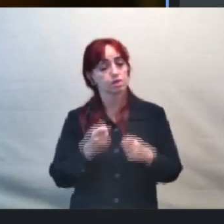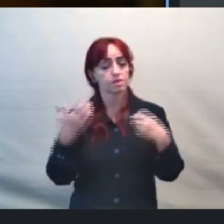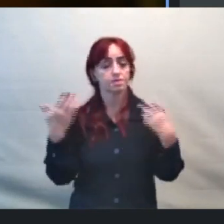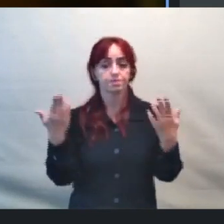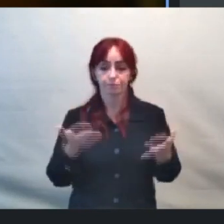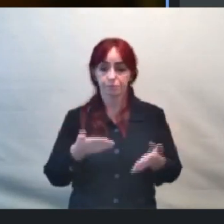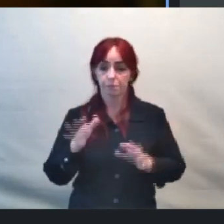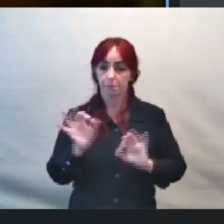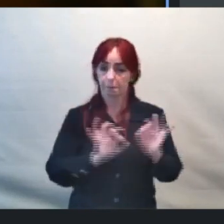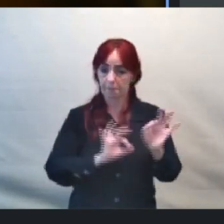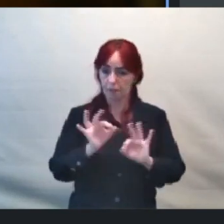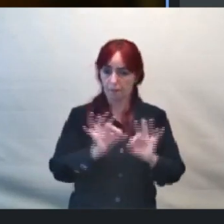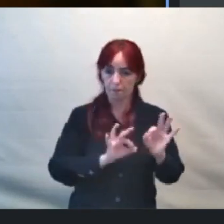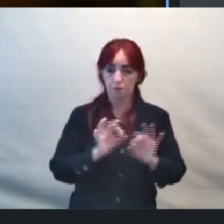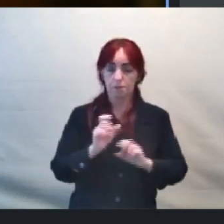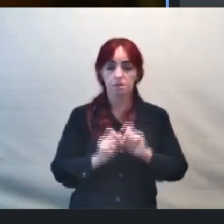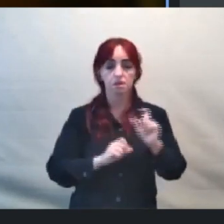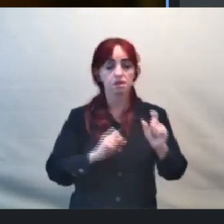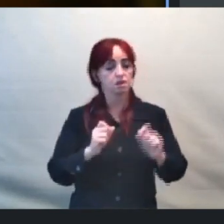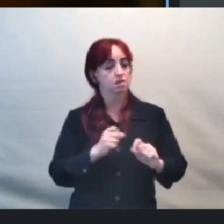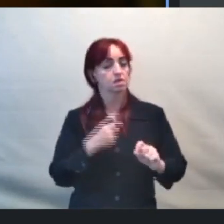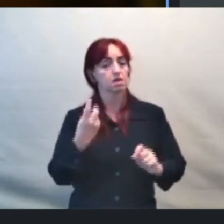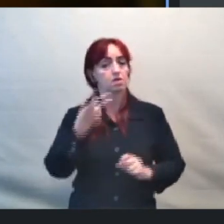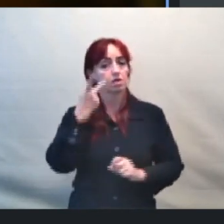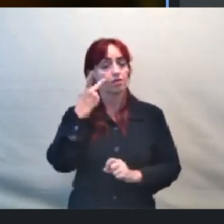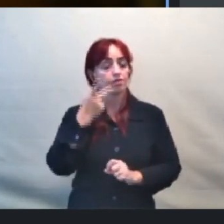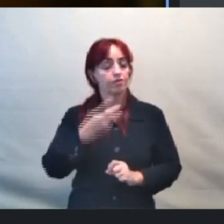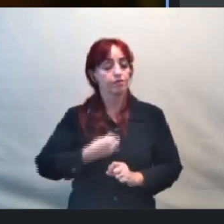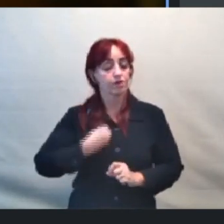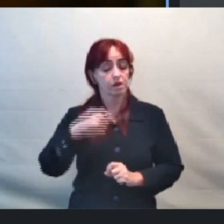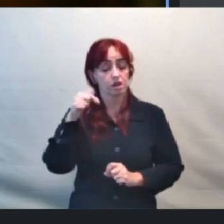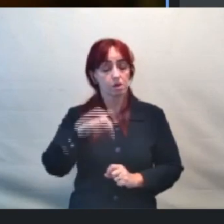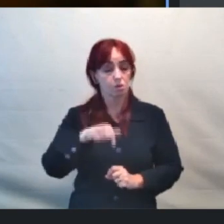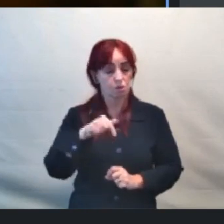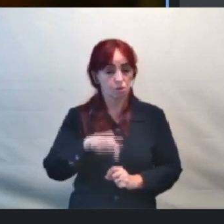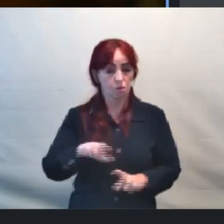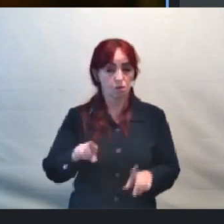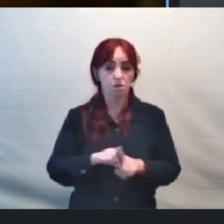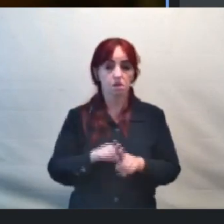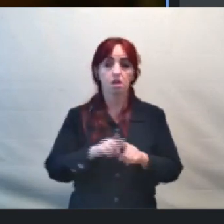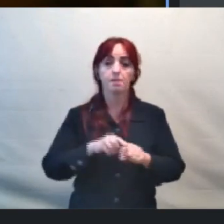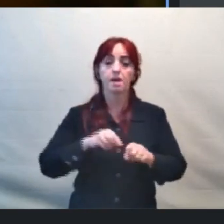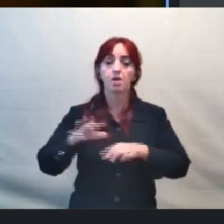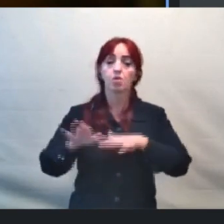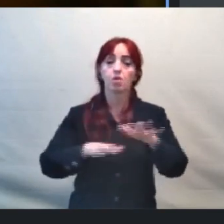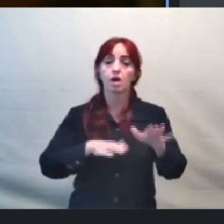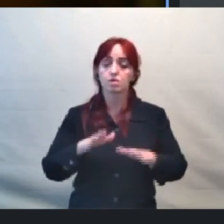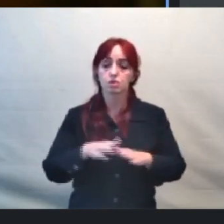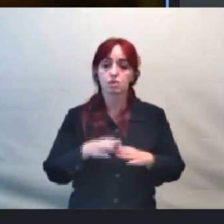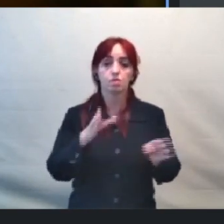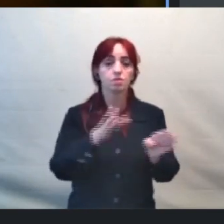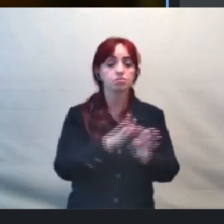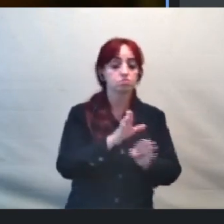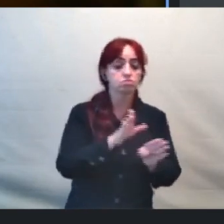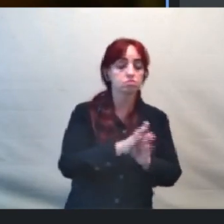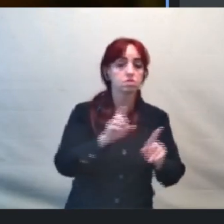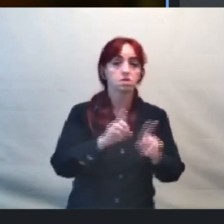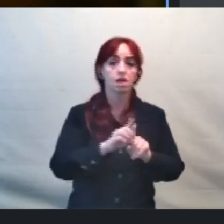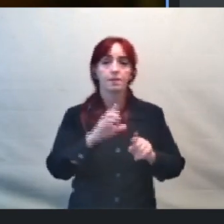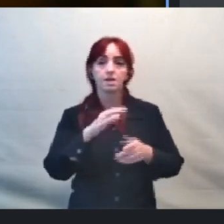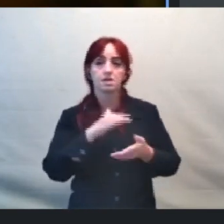de programação mesmo para o que nós estamos vivendo agora, e com ações multidisciplinares,